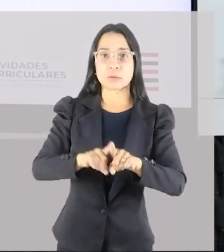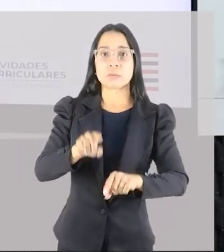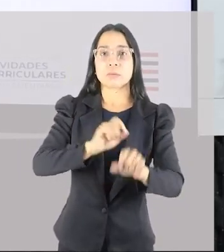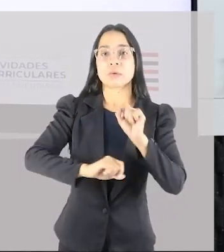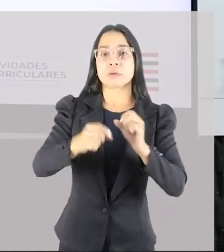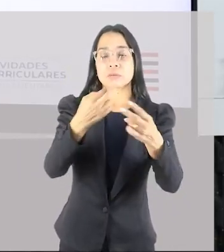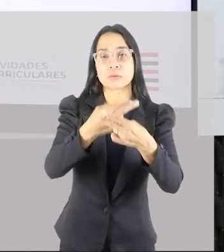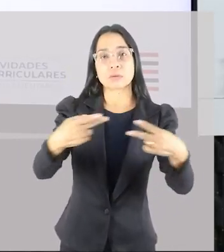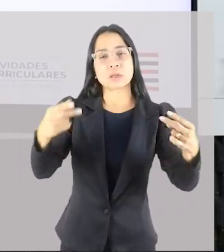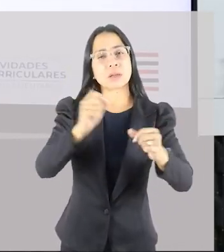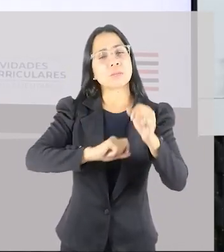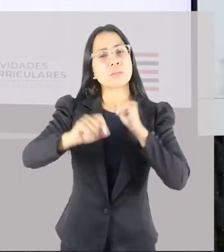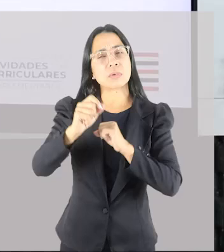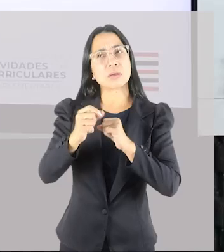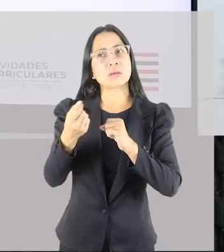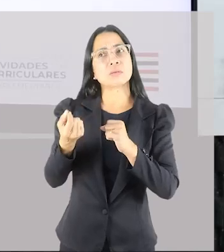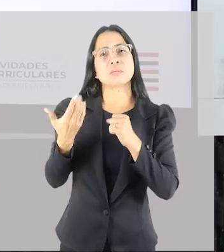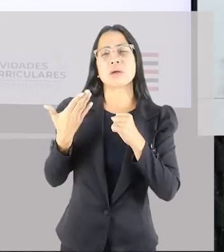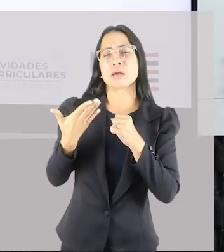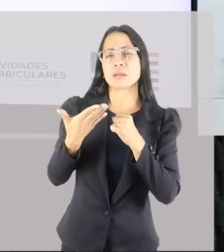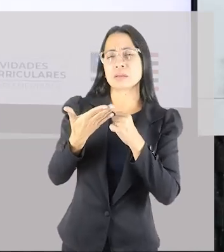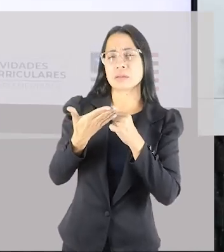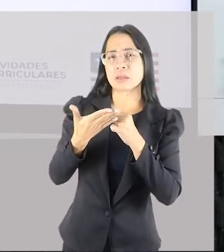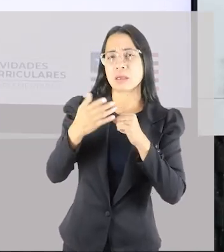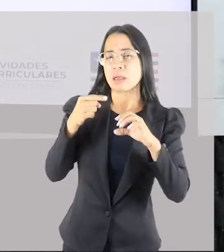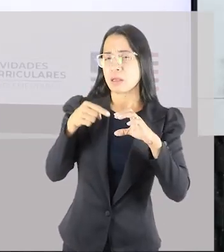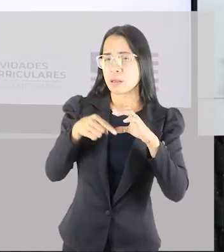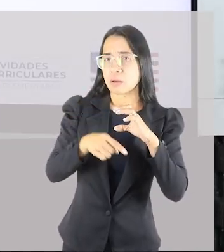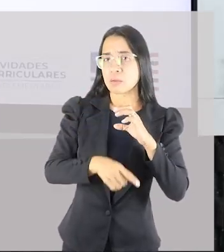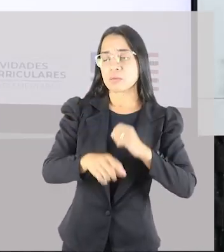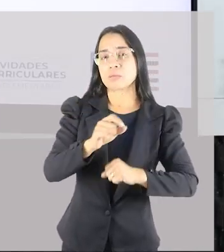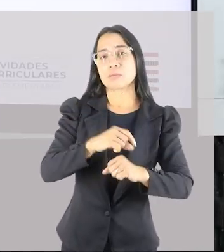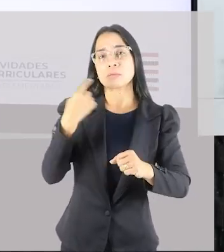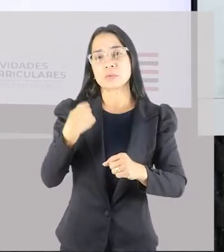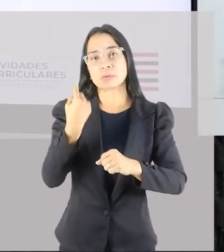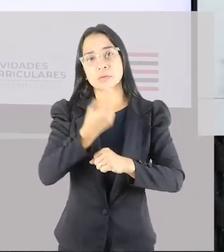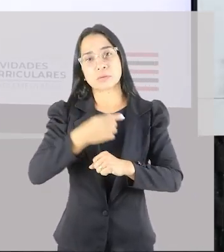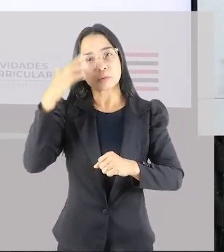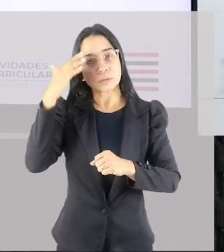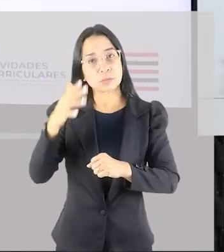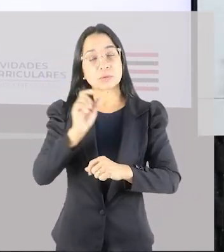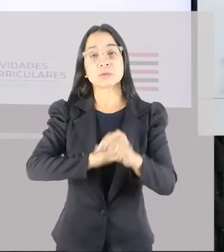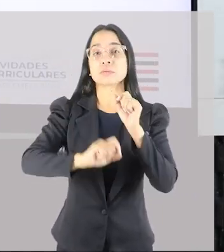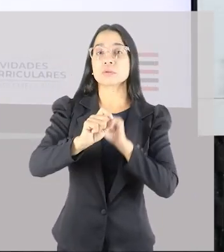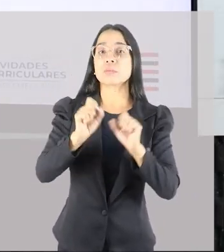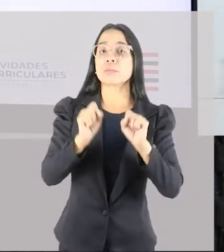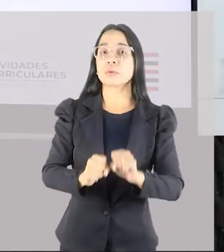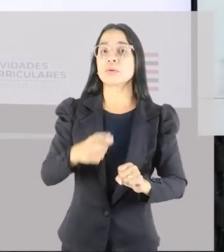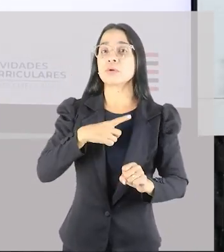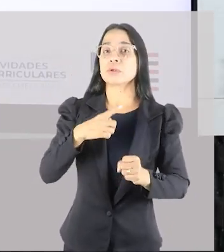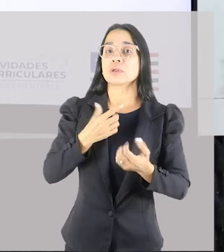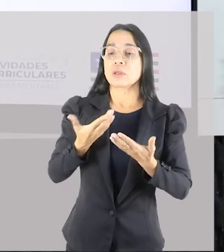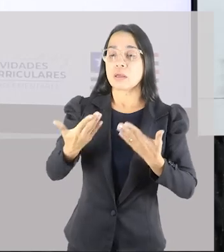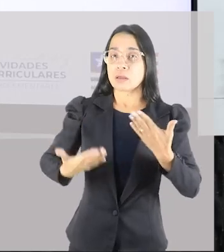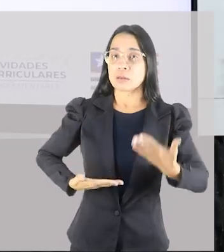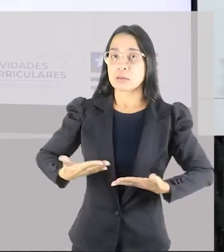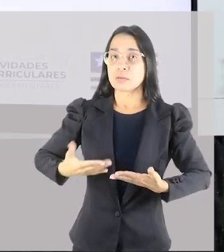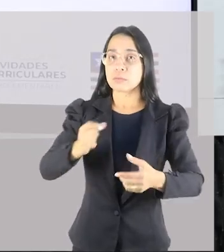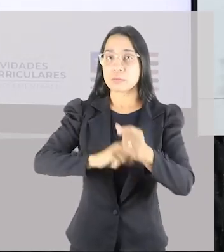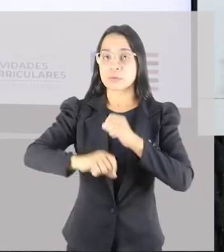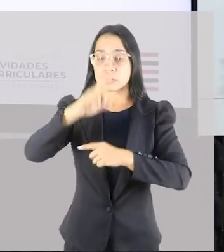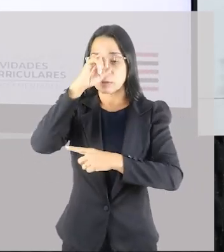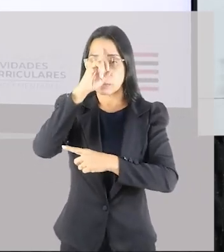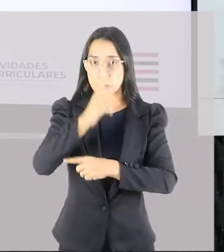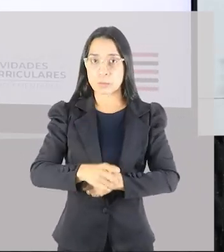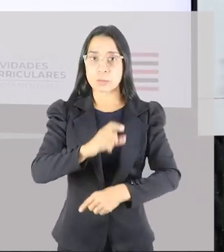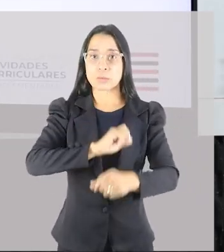aqueles elementos mais sutis que a gente nem imagina às vezes podem estar a serviço da dominação de classe e que a